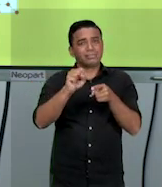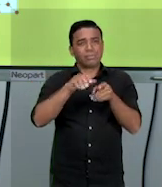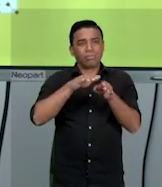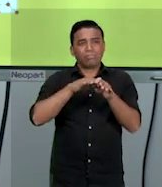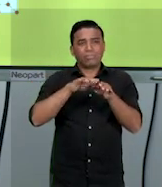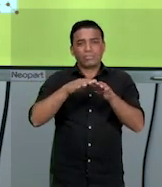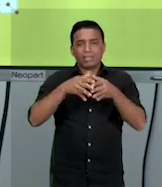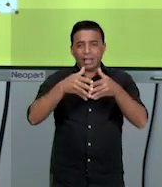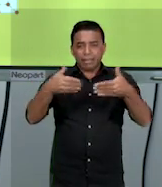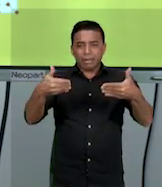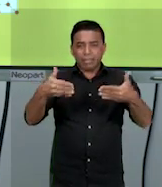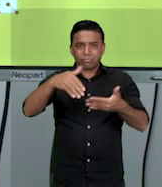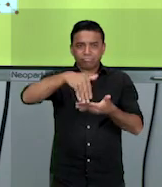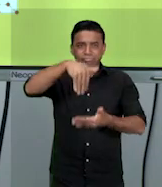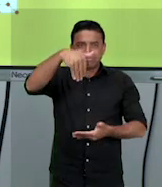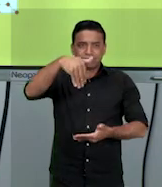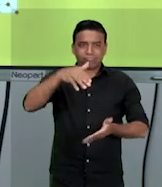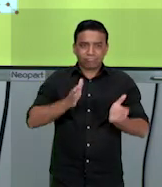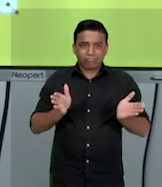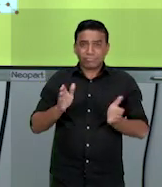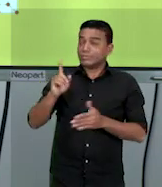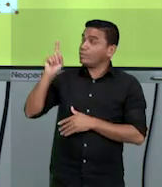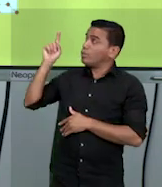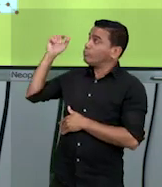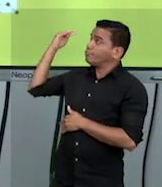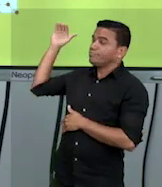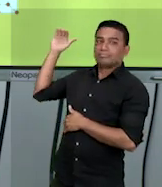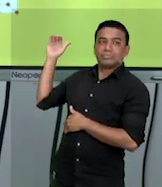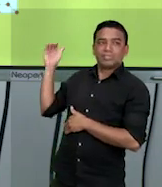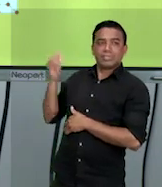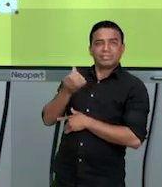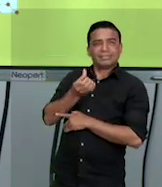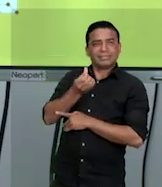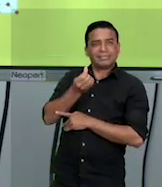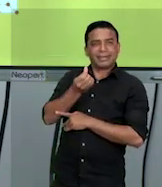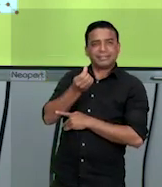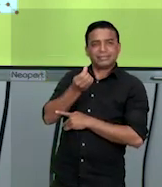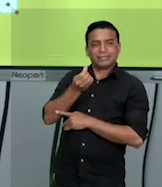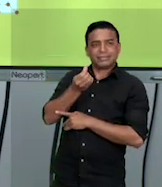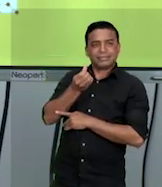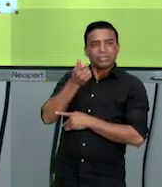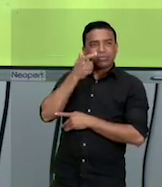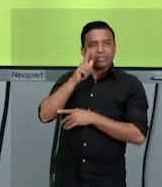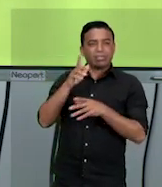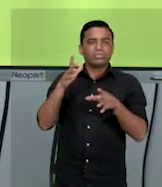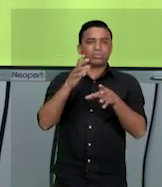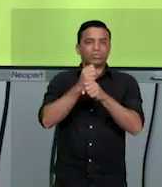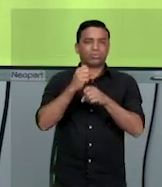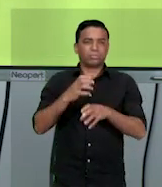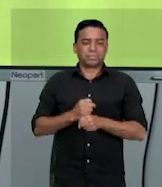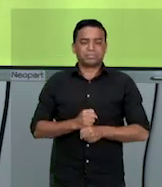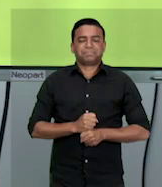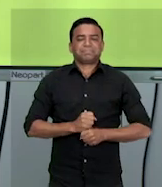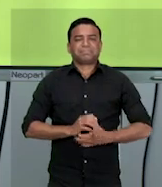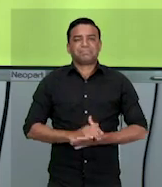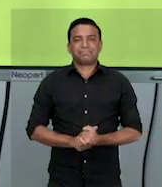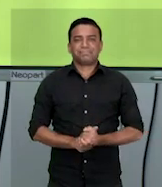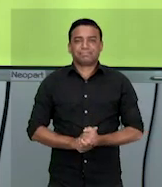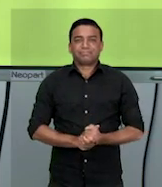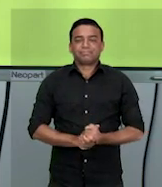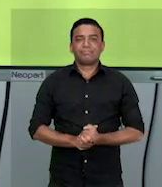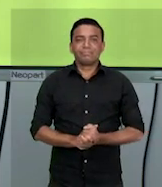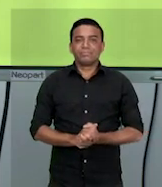as 6 faces que nós temos, né, e somar também essas arestas, ok?